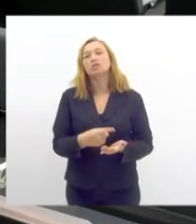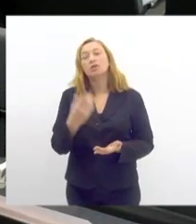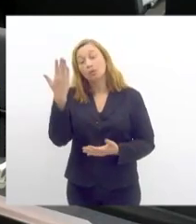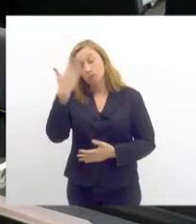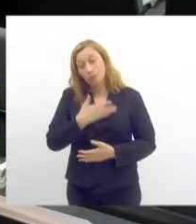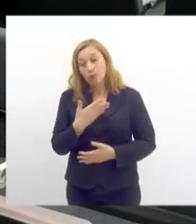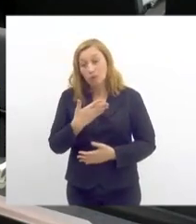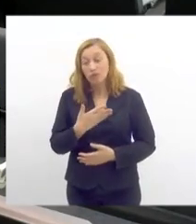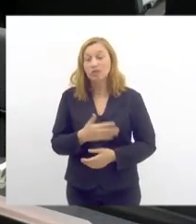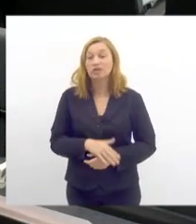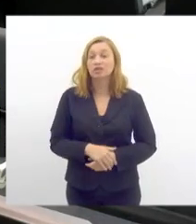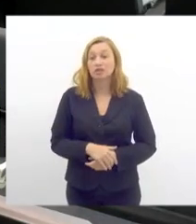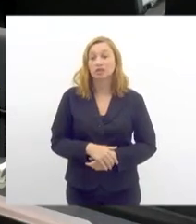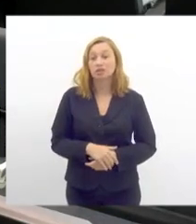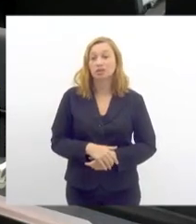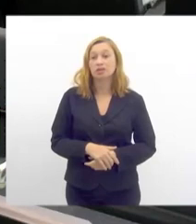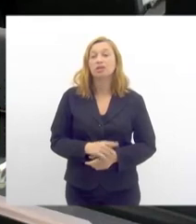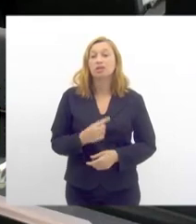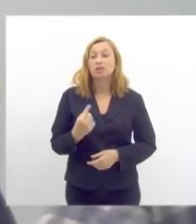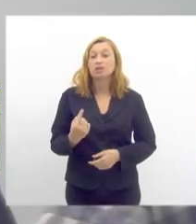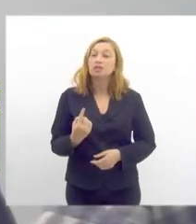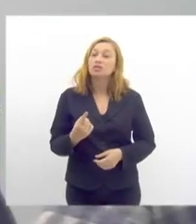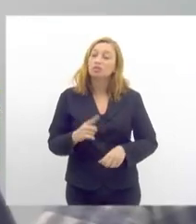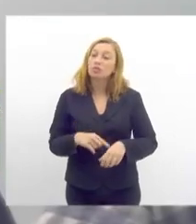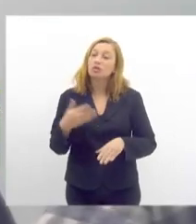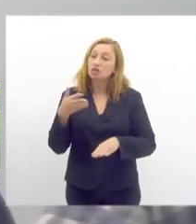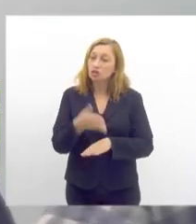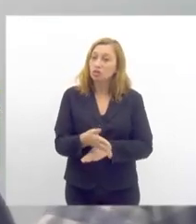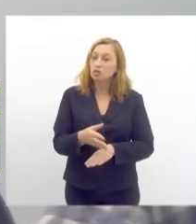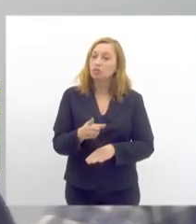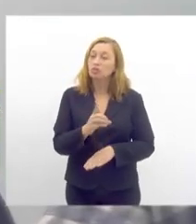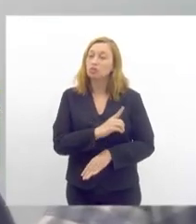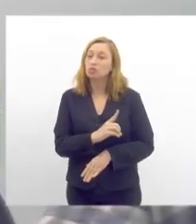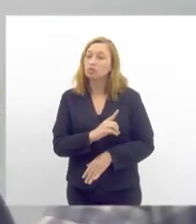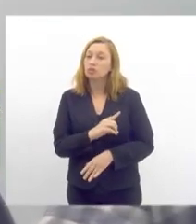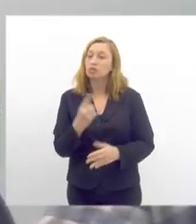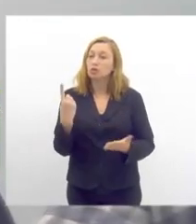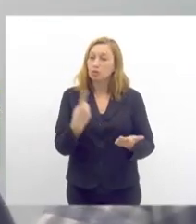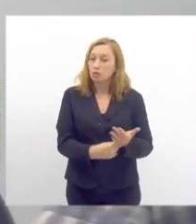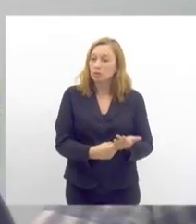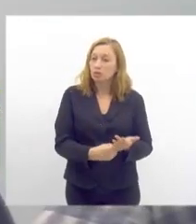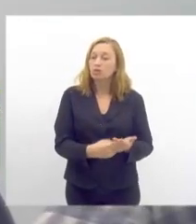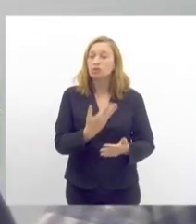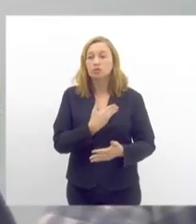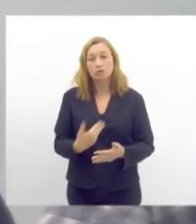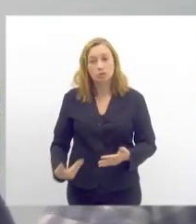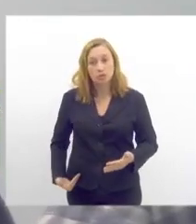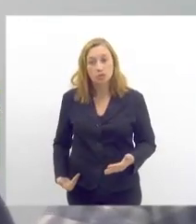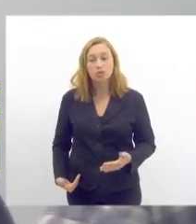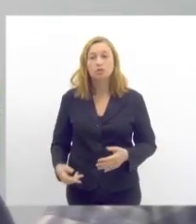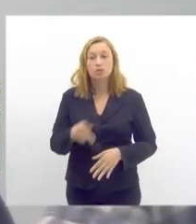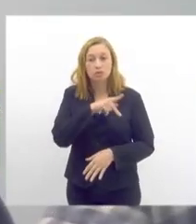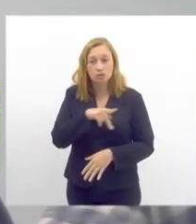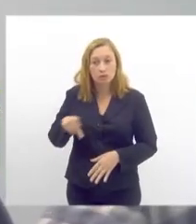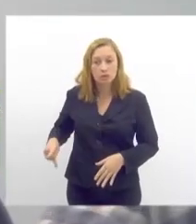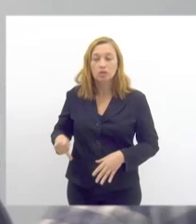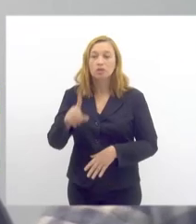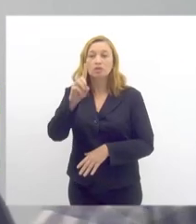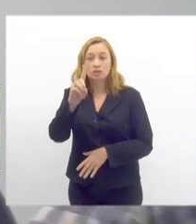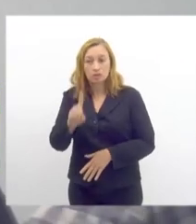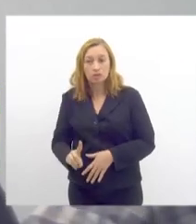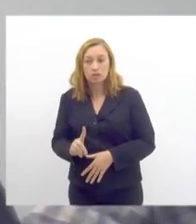provas, de que a gente, desde que chegou no Detran, o compromisso desse governador, desse presidente, da